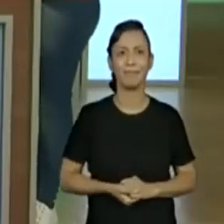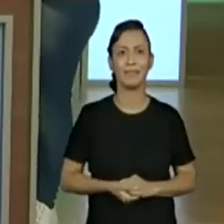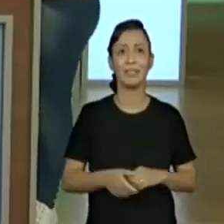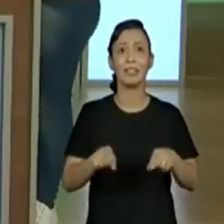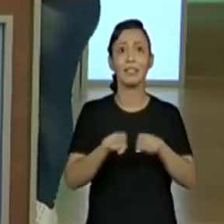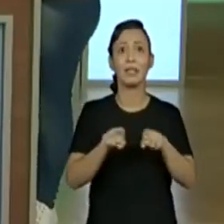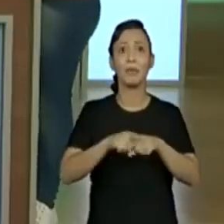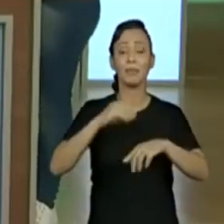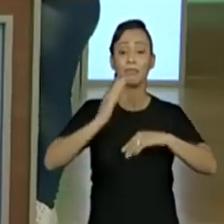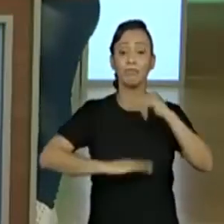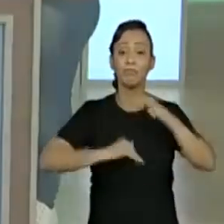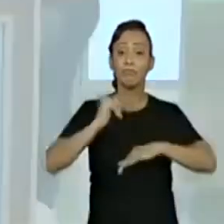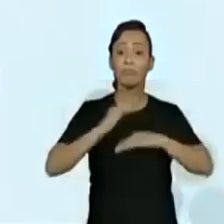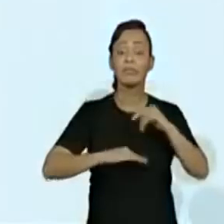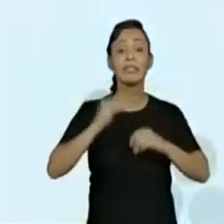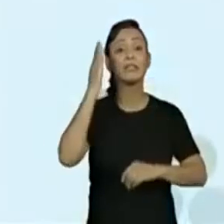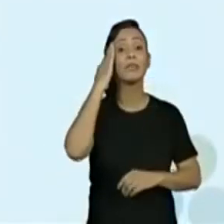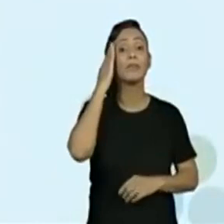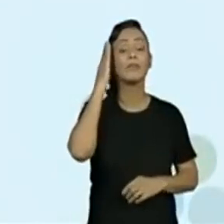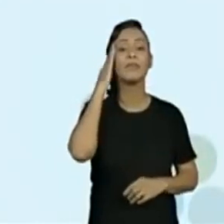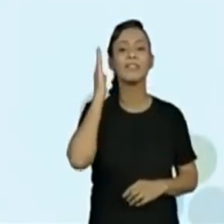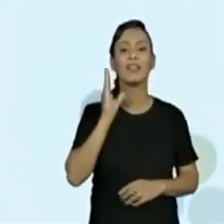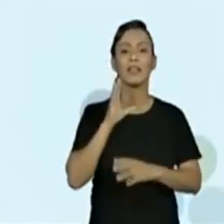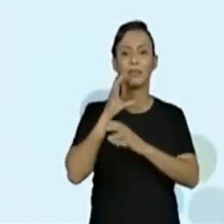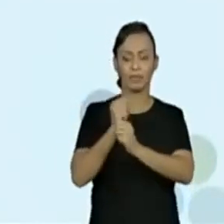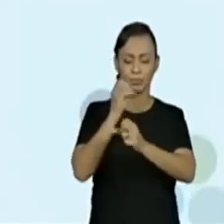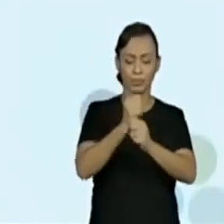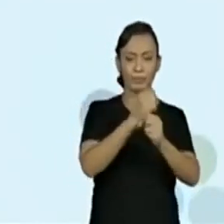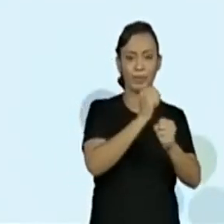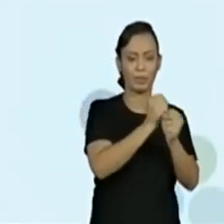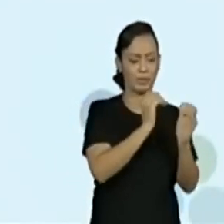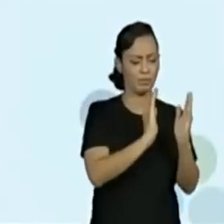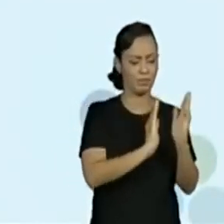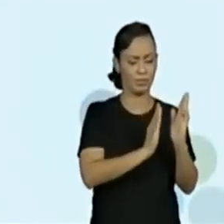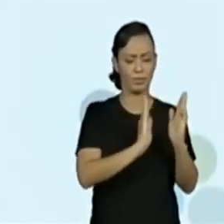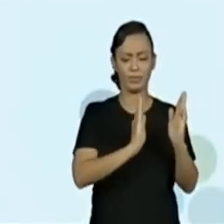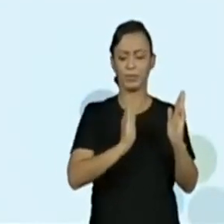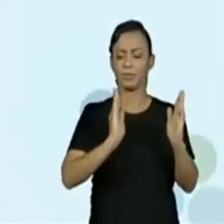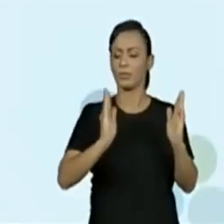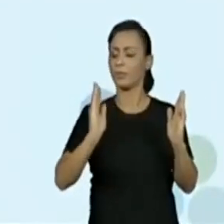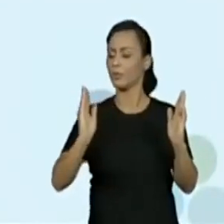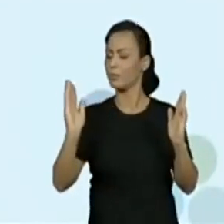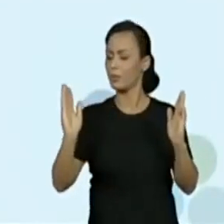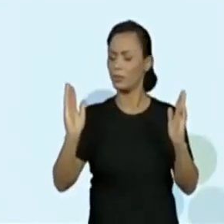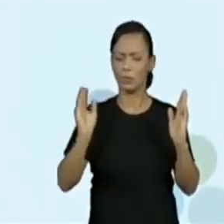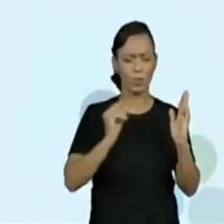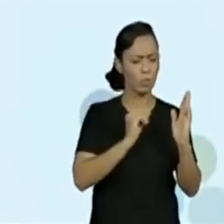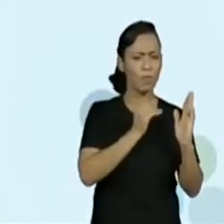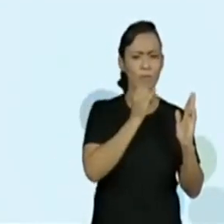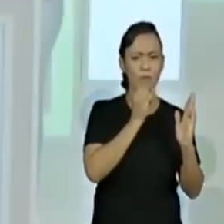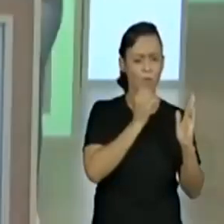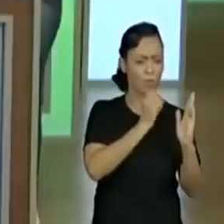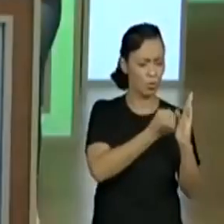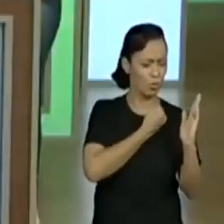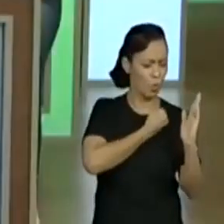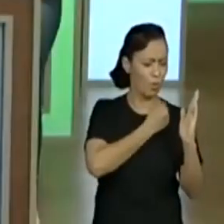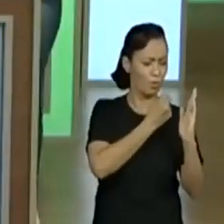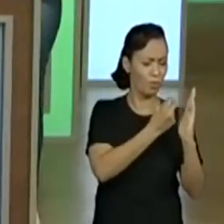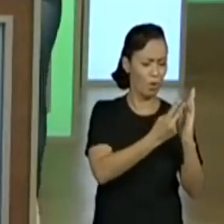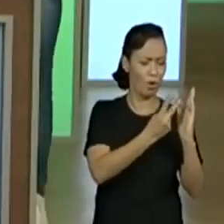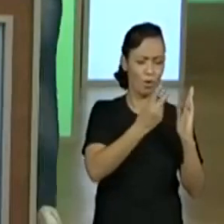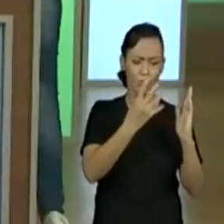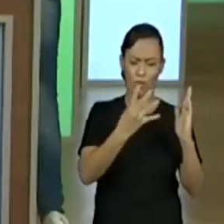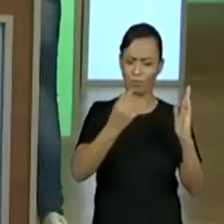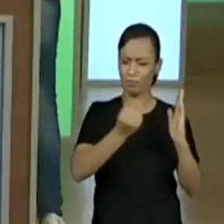não é? Utilizando uma regularidade estabelecida. Tem que ficar de olho ali naquela regularidade, tá bom? E olha só,